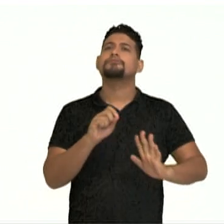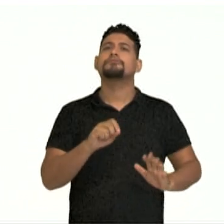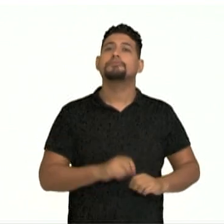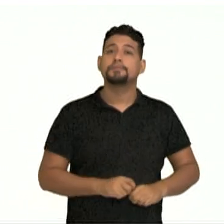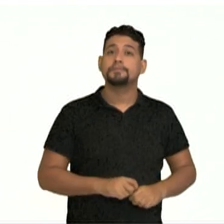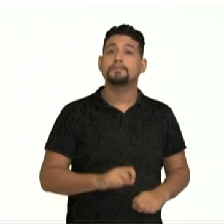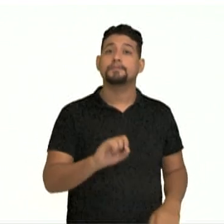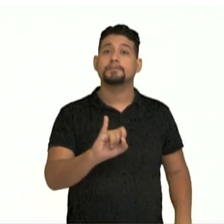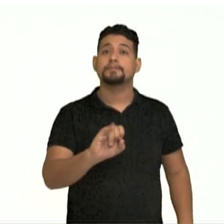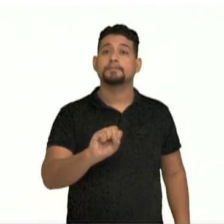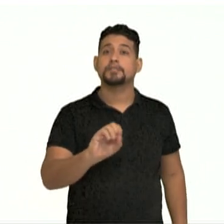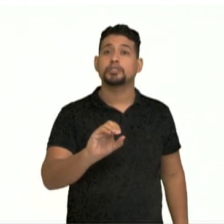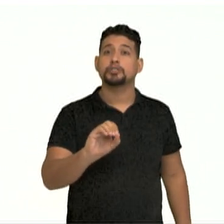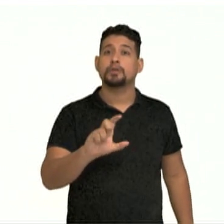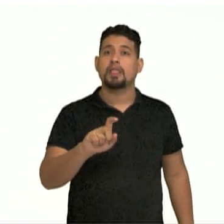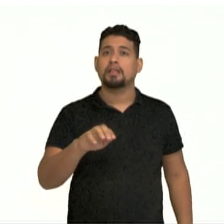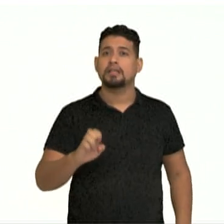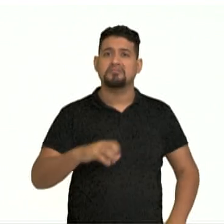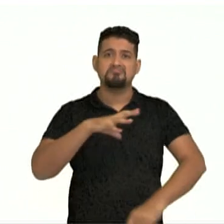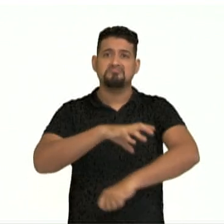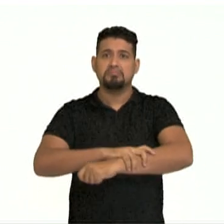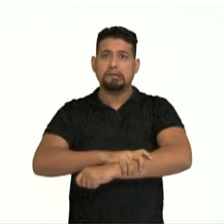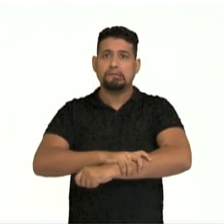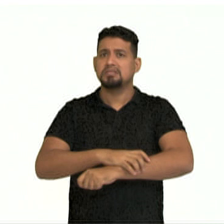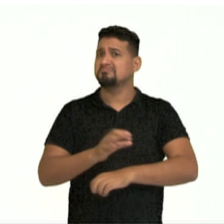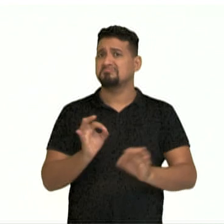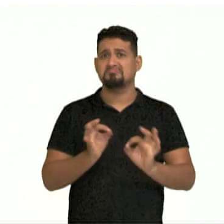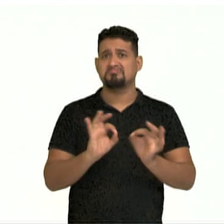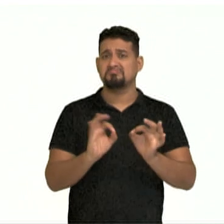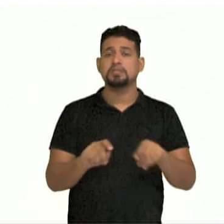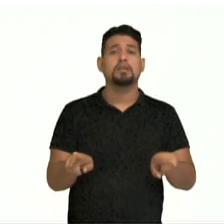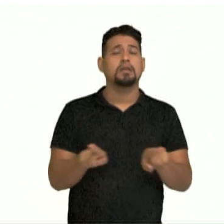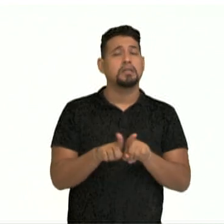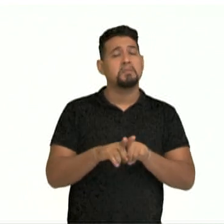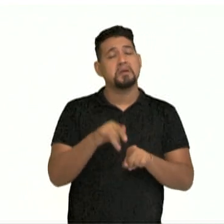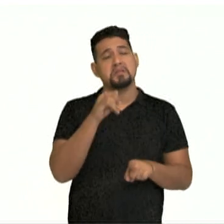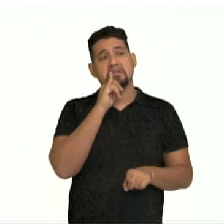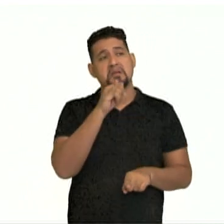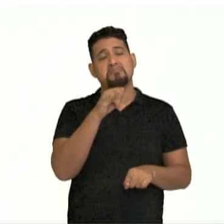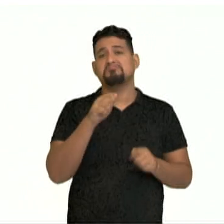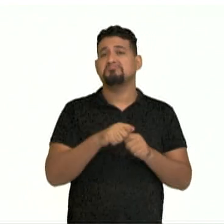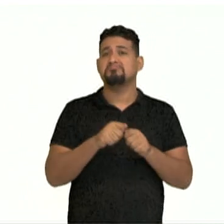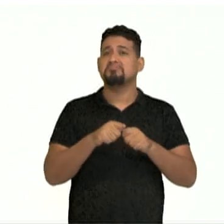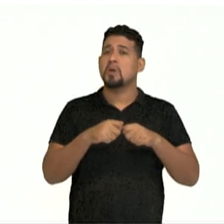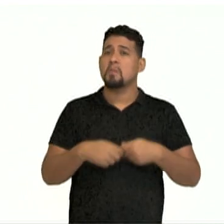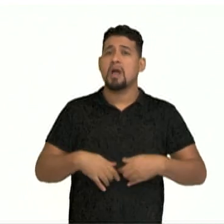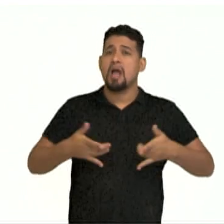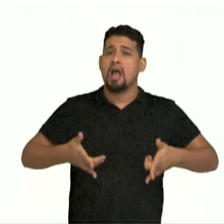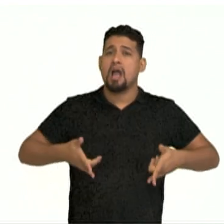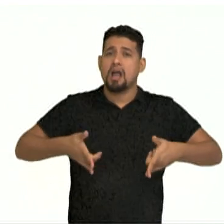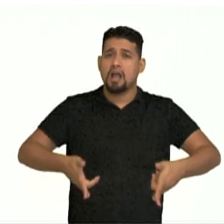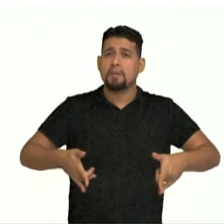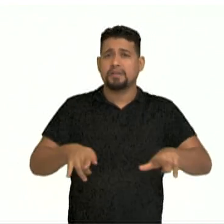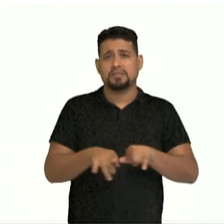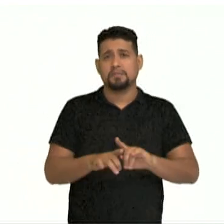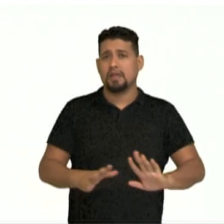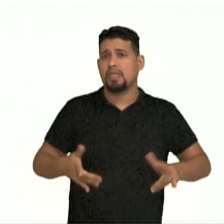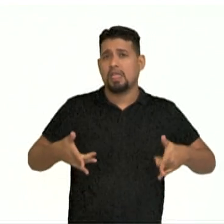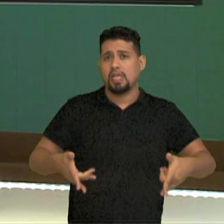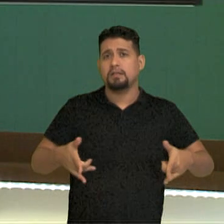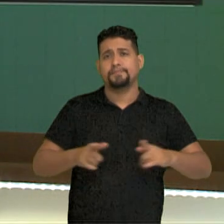no meio. E nós temos também um cobertor, né? Uma cama. Pessoal, vou falar um